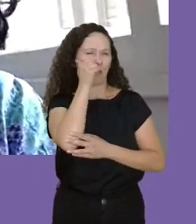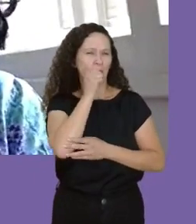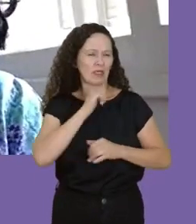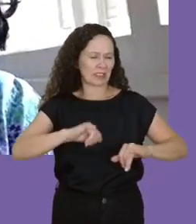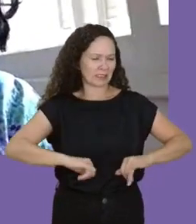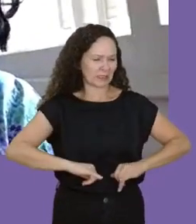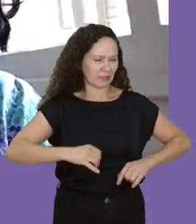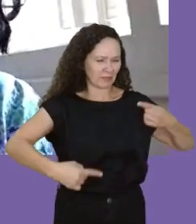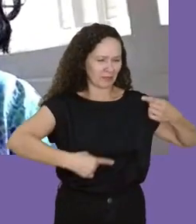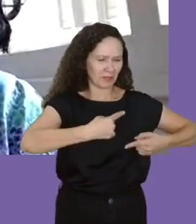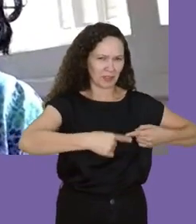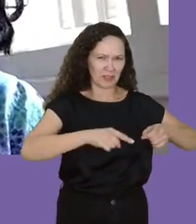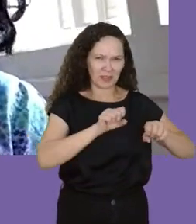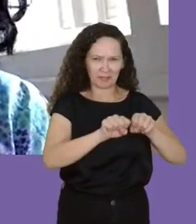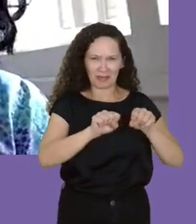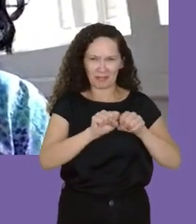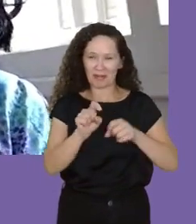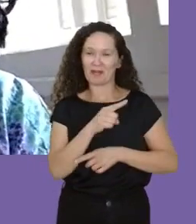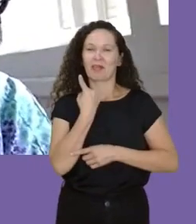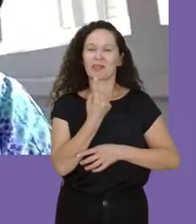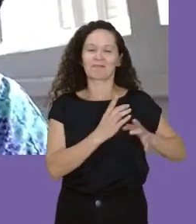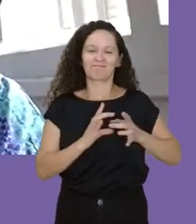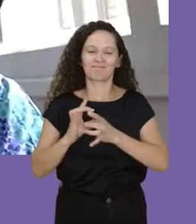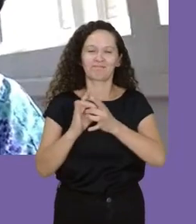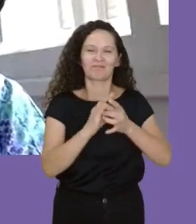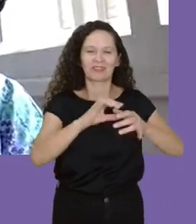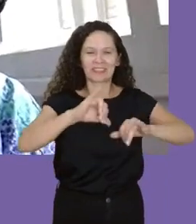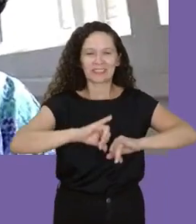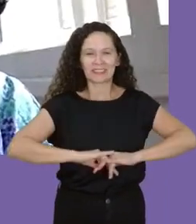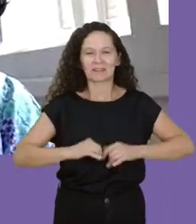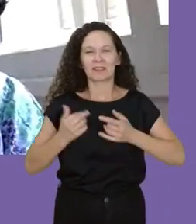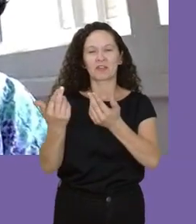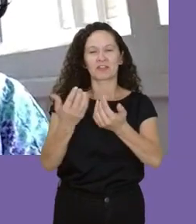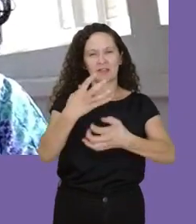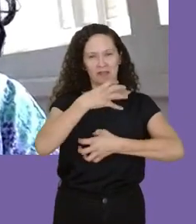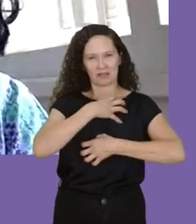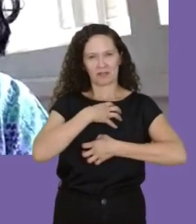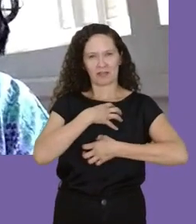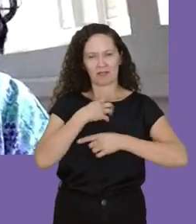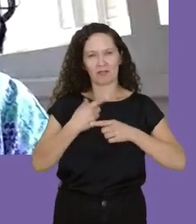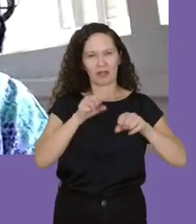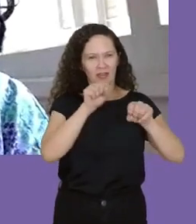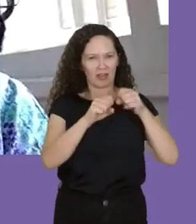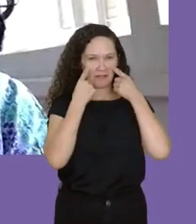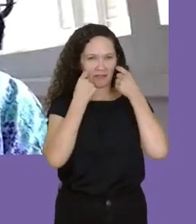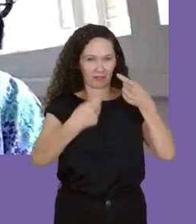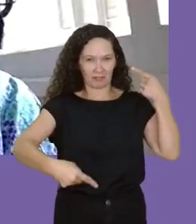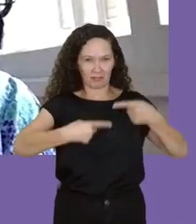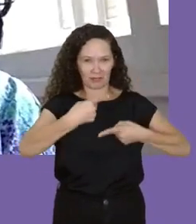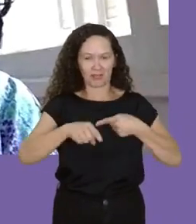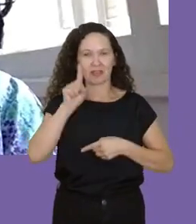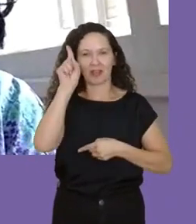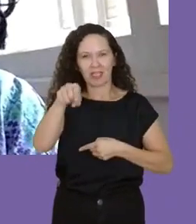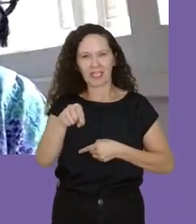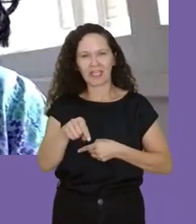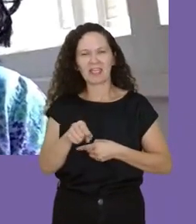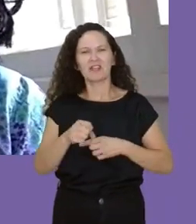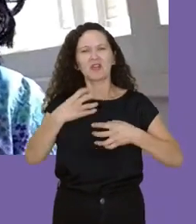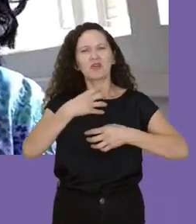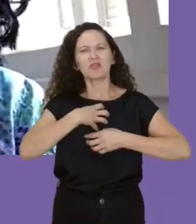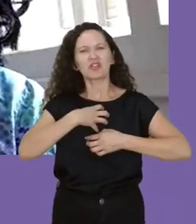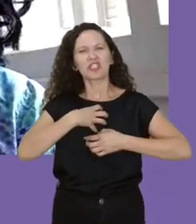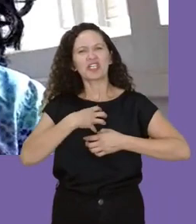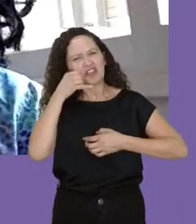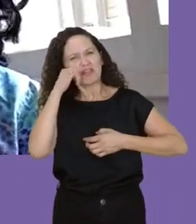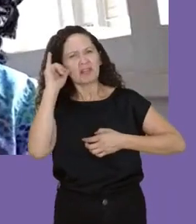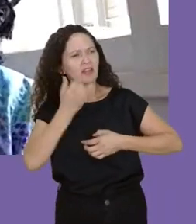violência política, todas nós somos atingidas, porque a violência política também é uma forma de constranger as mulheres